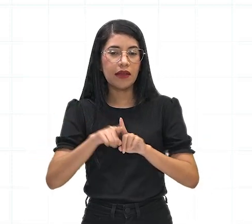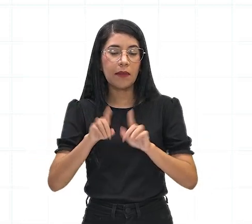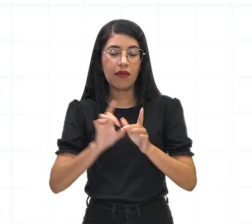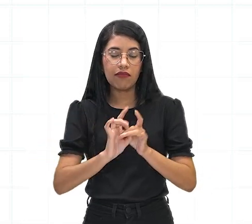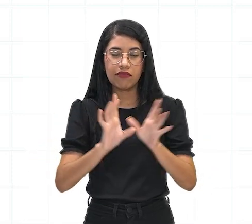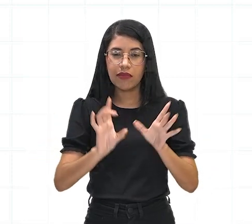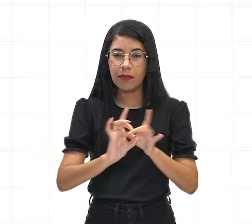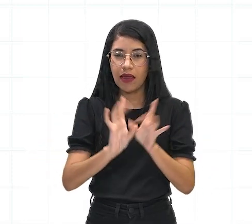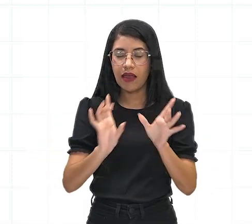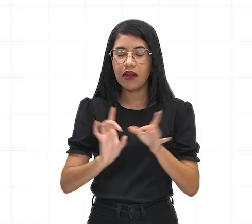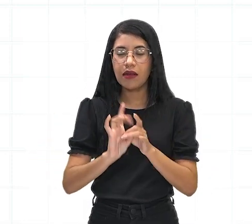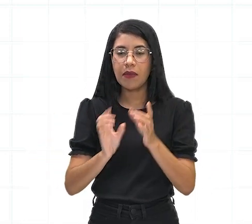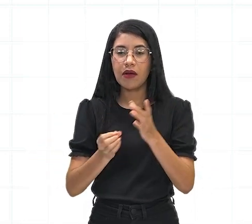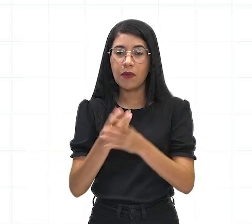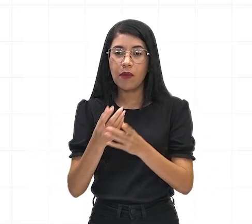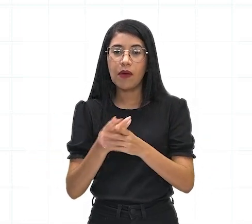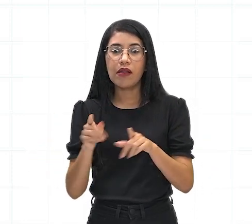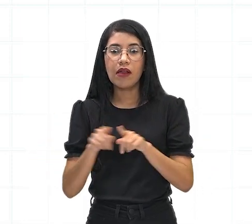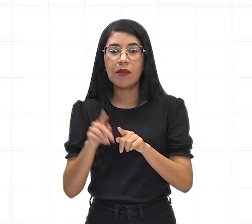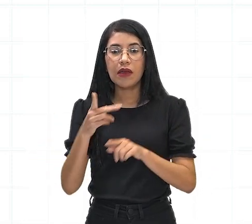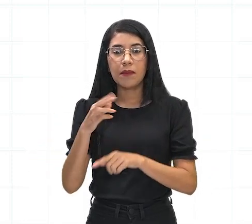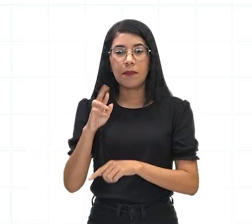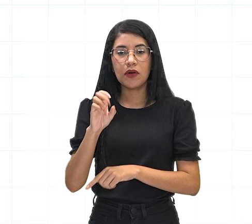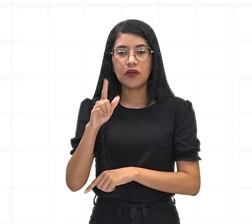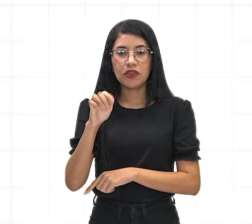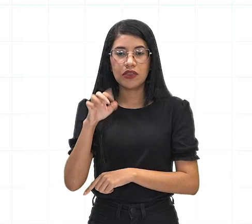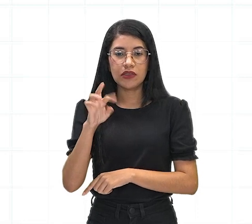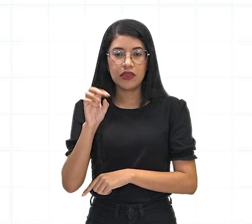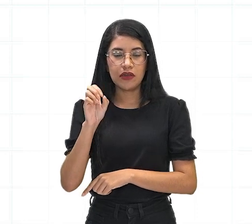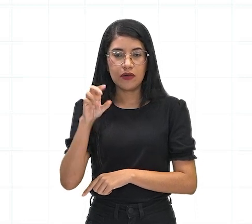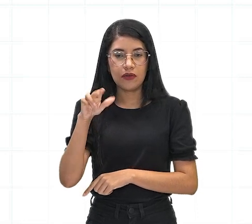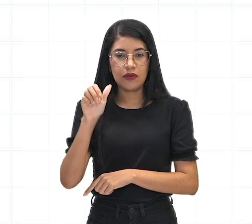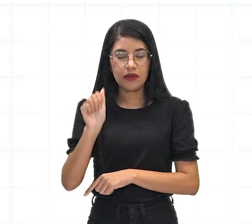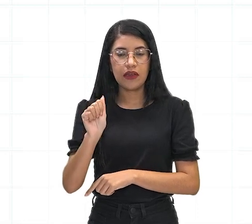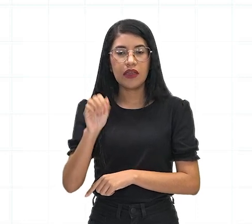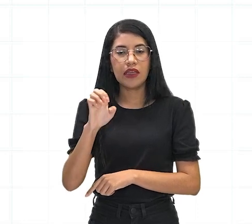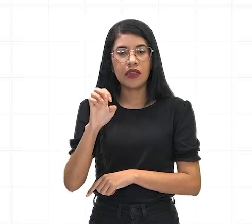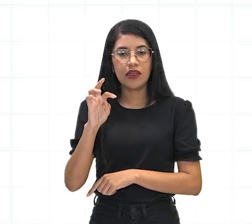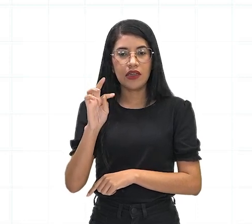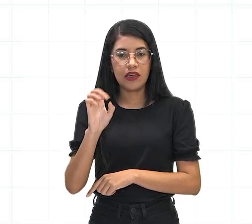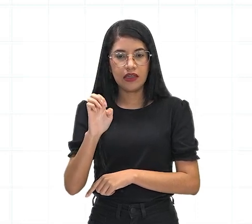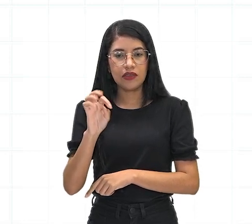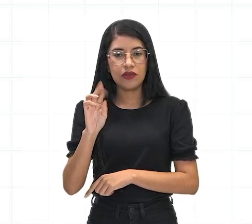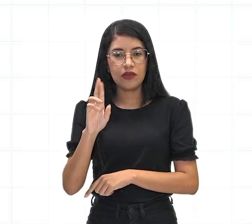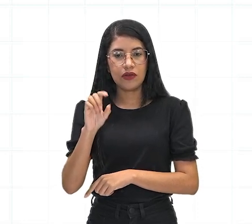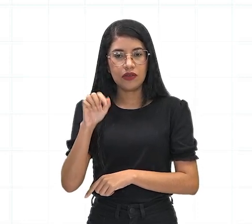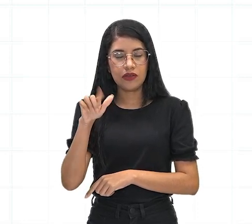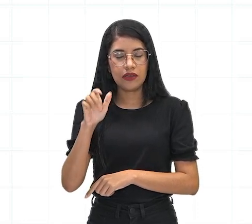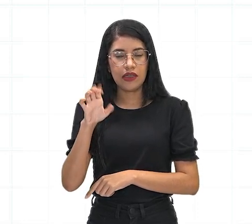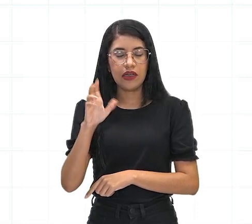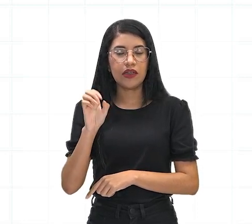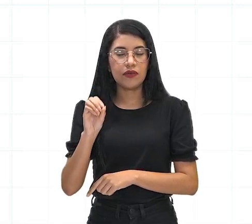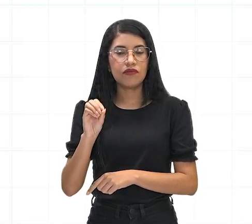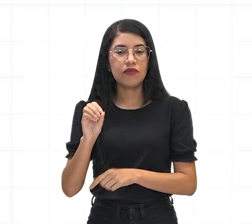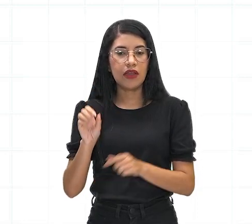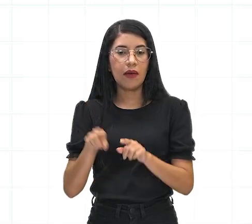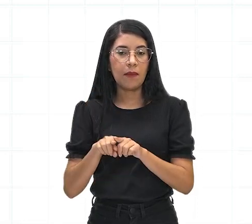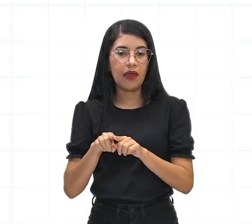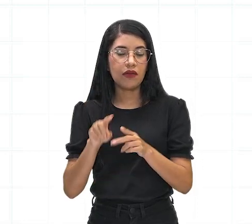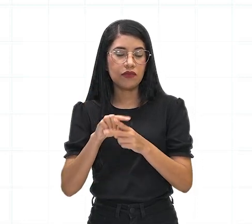ovários começam a produzir e secretar progesterona e estrogênio. Então, lembrando aí, os testículos vão